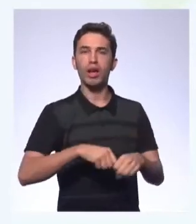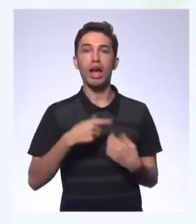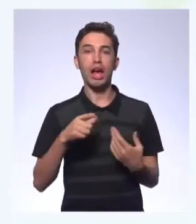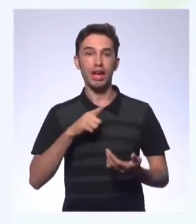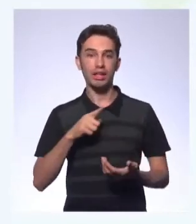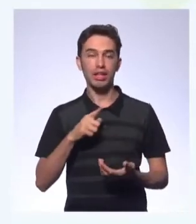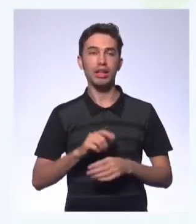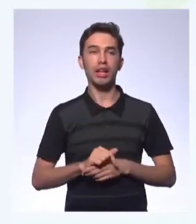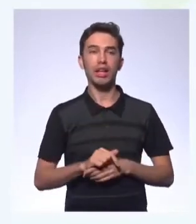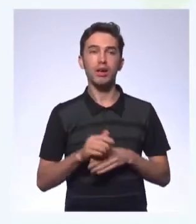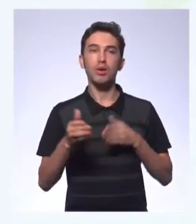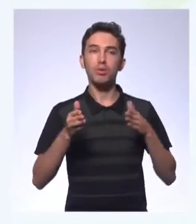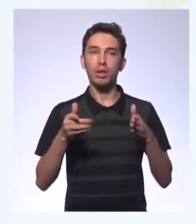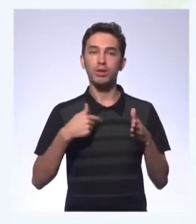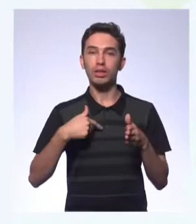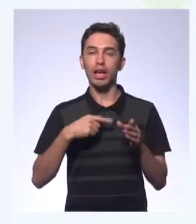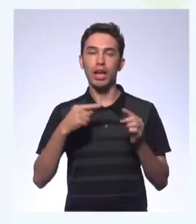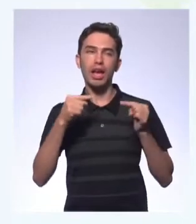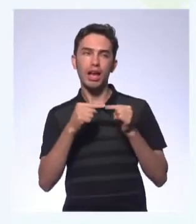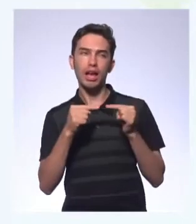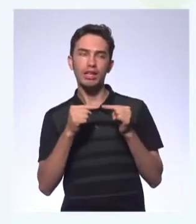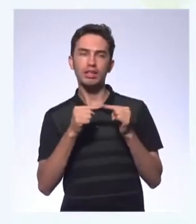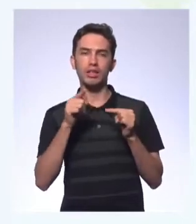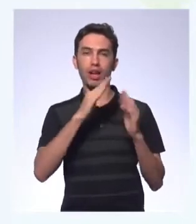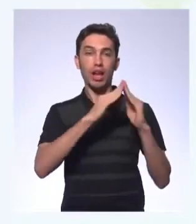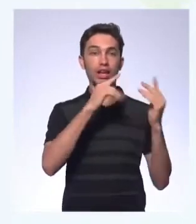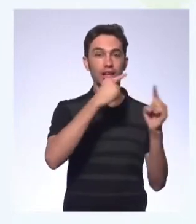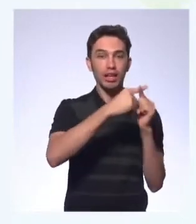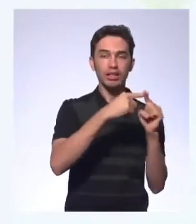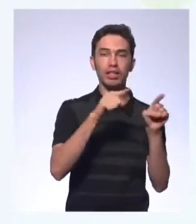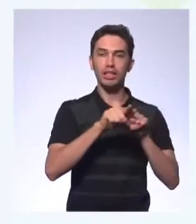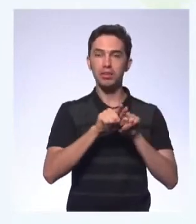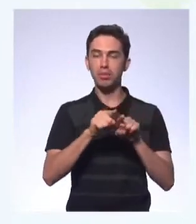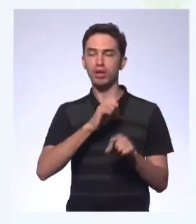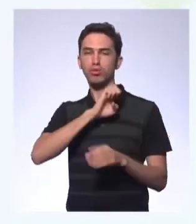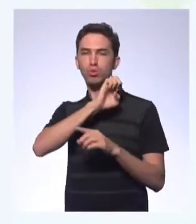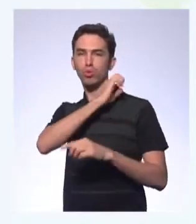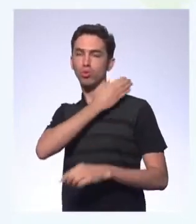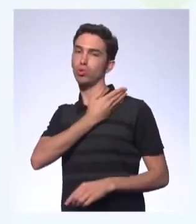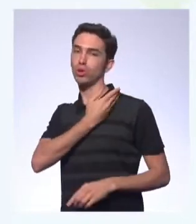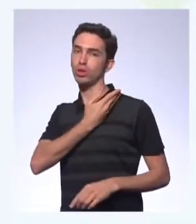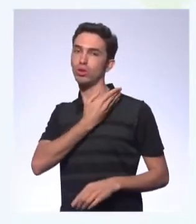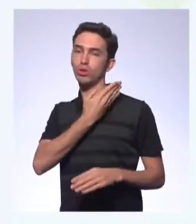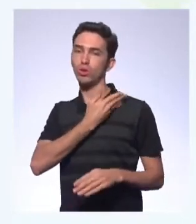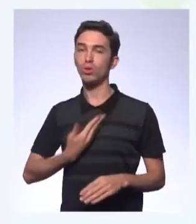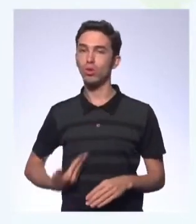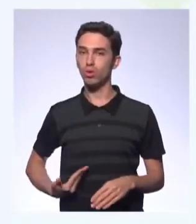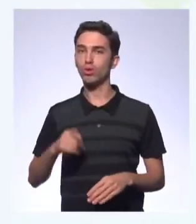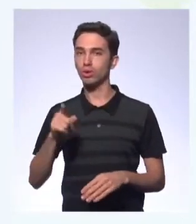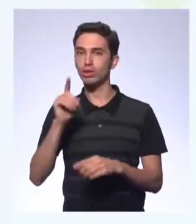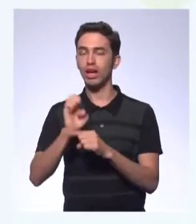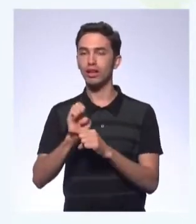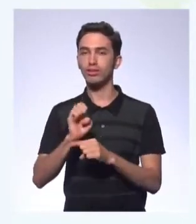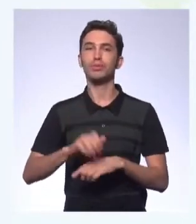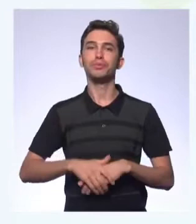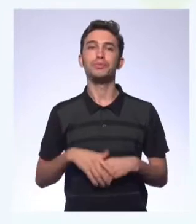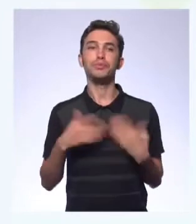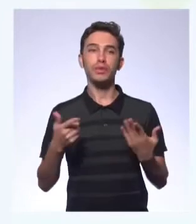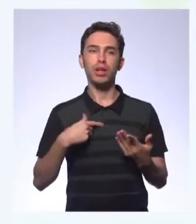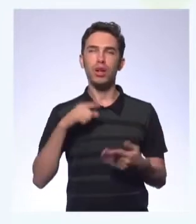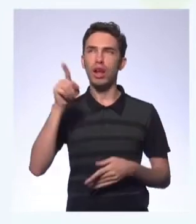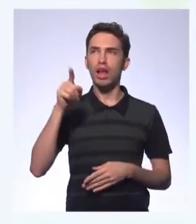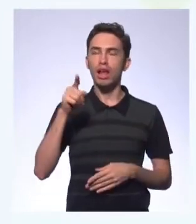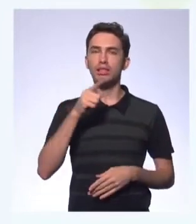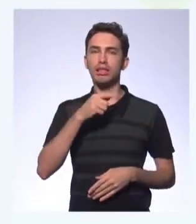associação entre a Igreja e o Estado. Mas como na colônia não havia uma corte que servisse